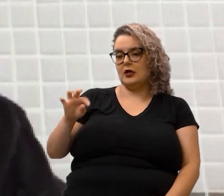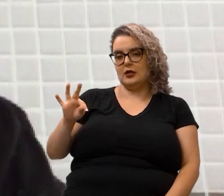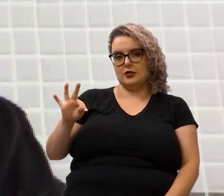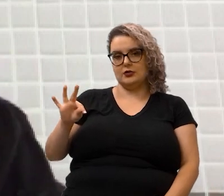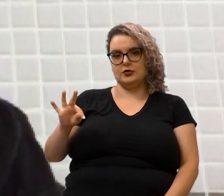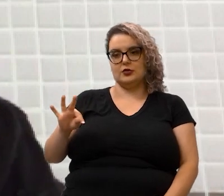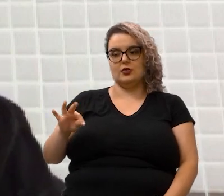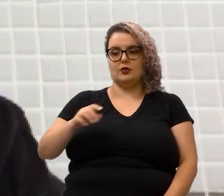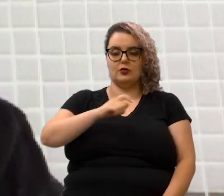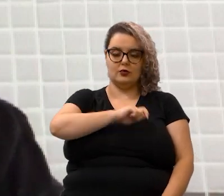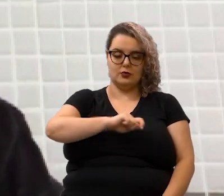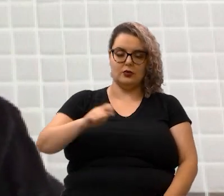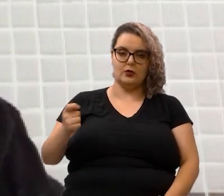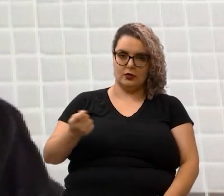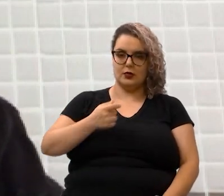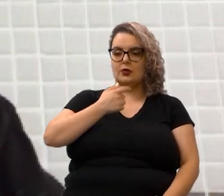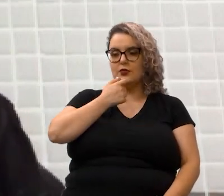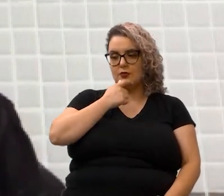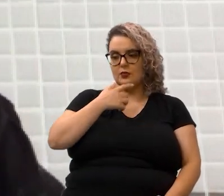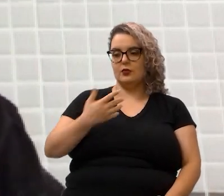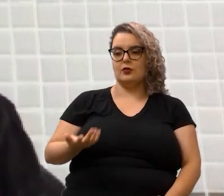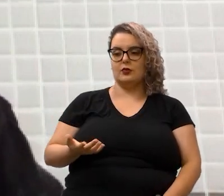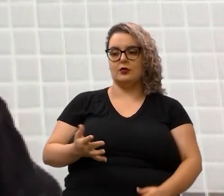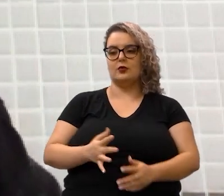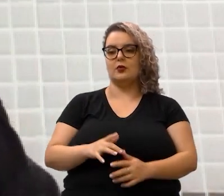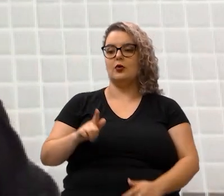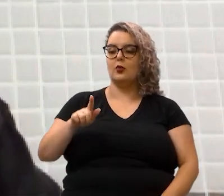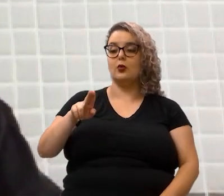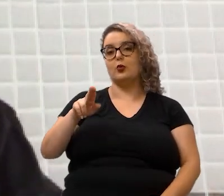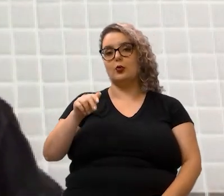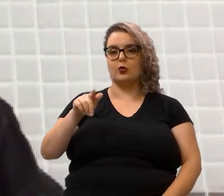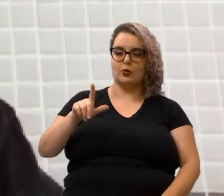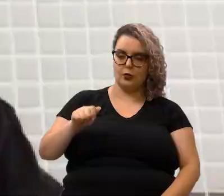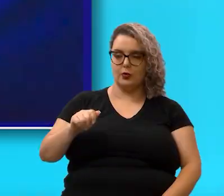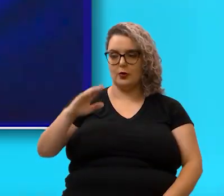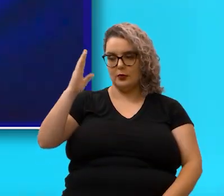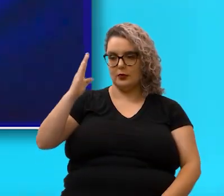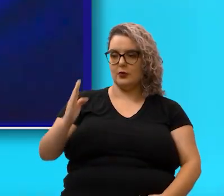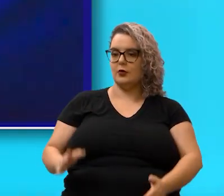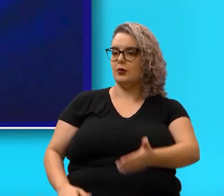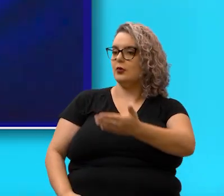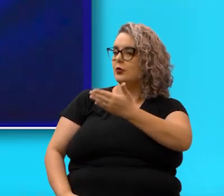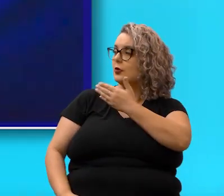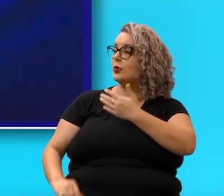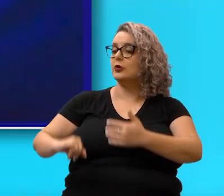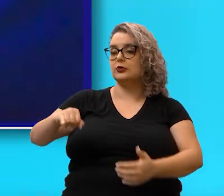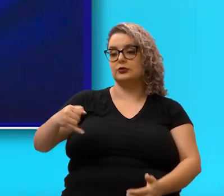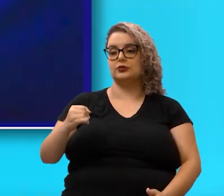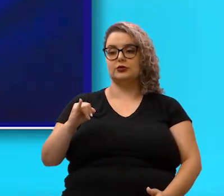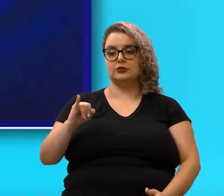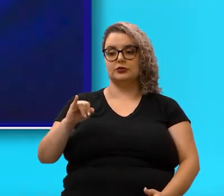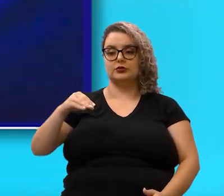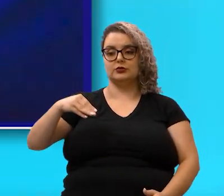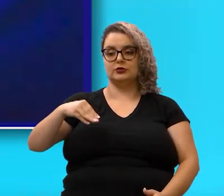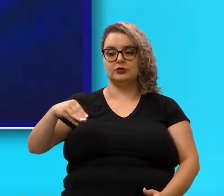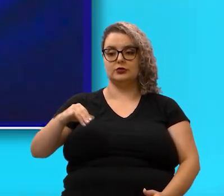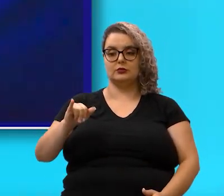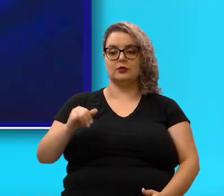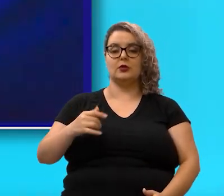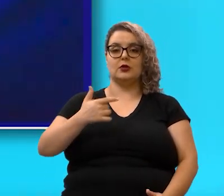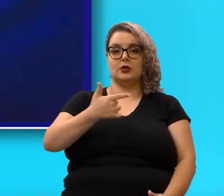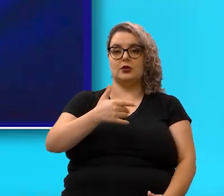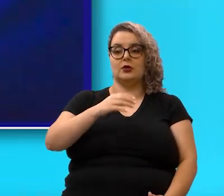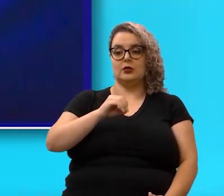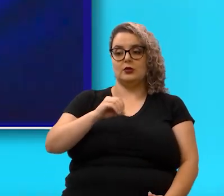Inclusive, um tenista americano muito famoso, que seria assim, o Guga brasileiro, né, o Jimmy Connors, na época, em